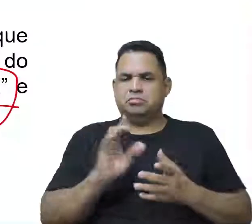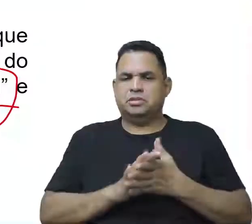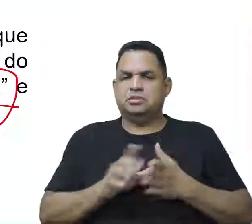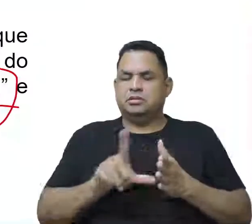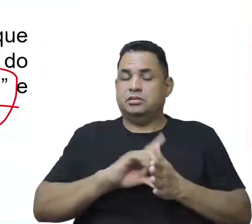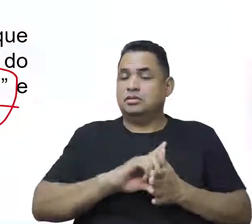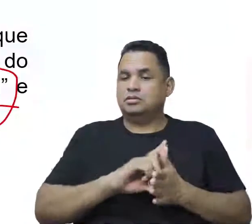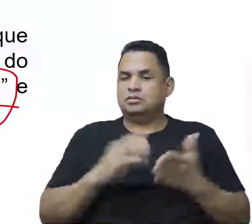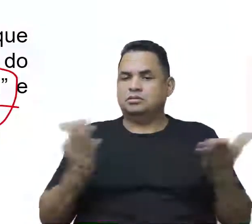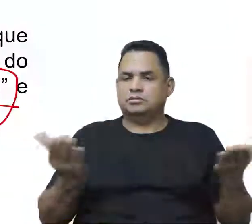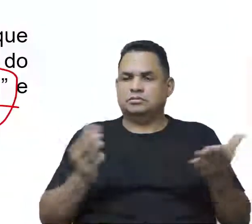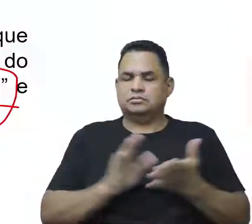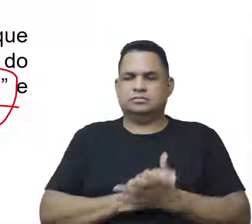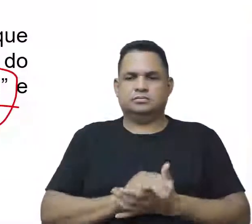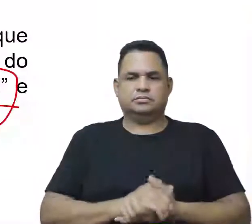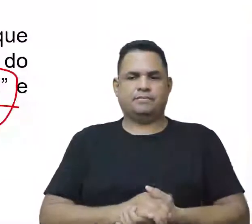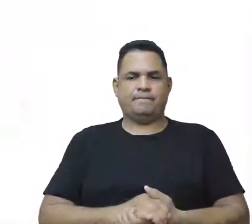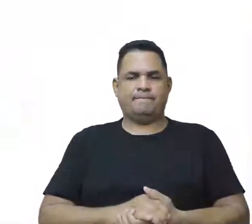antes, inclusive, tá bom?